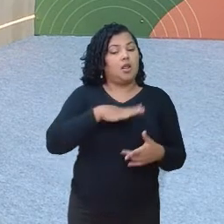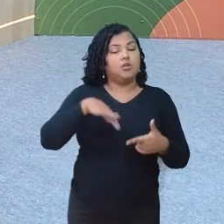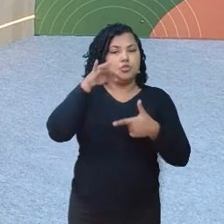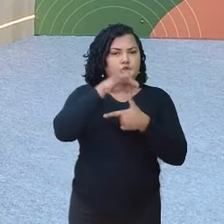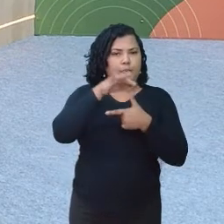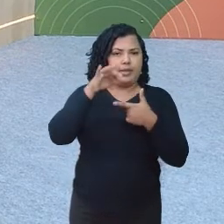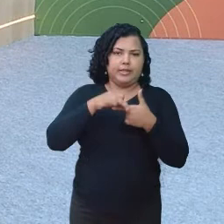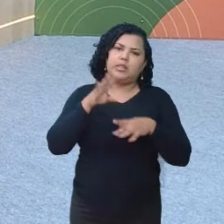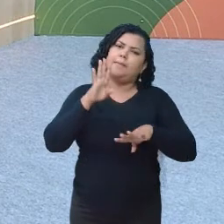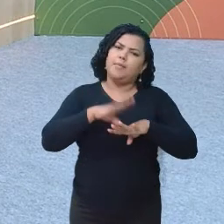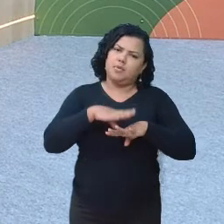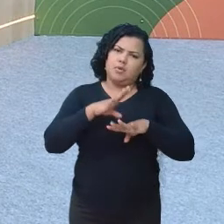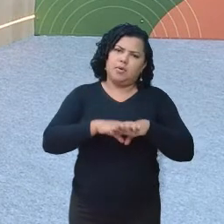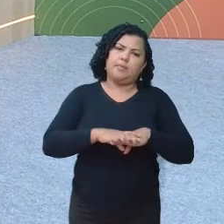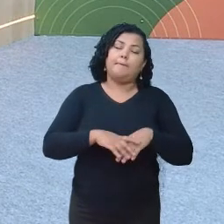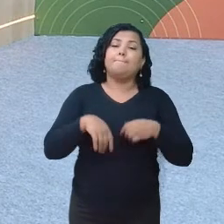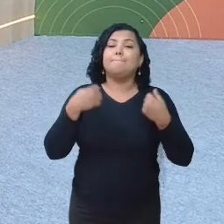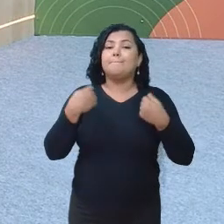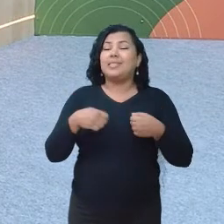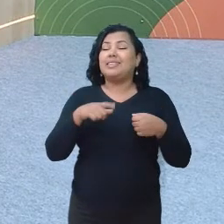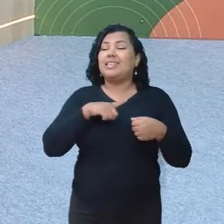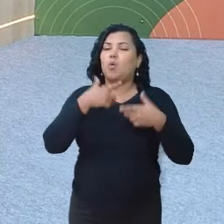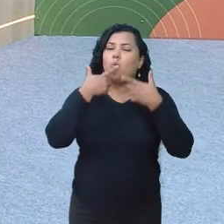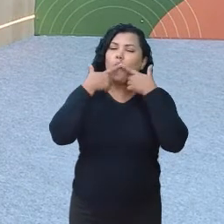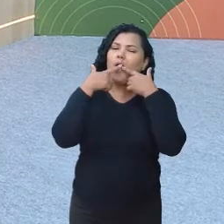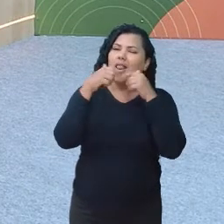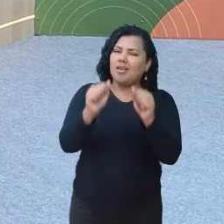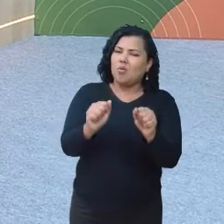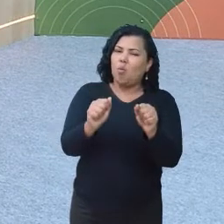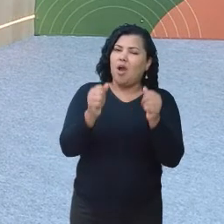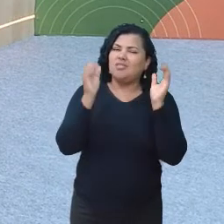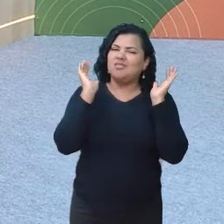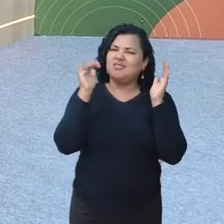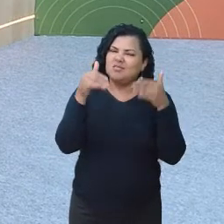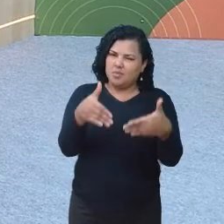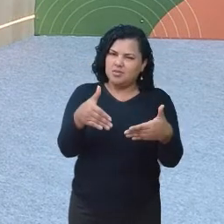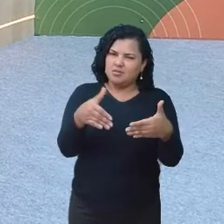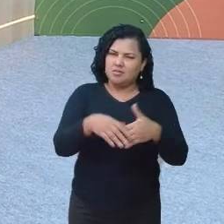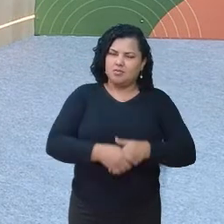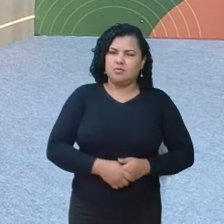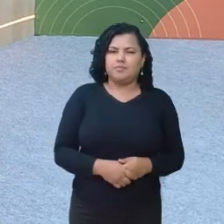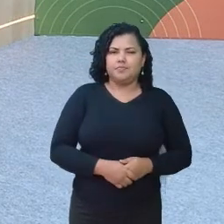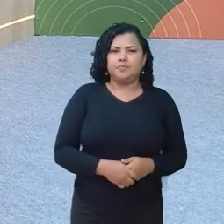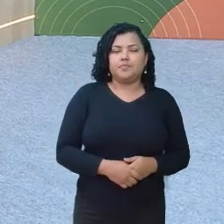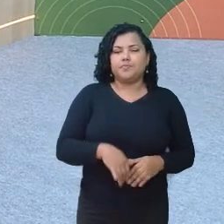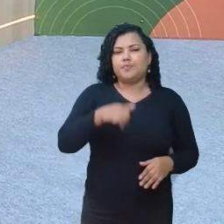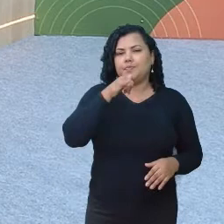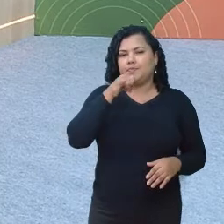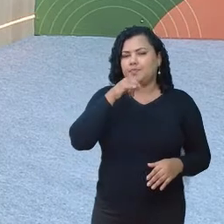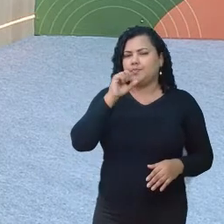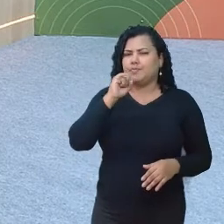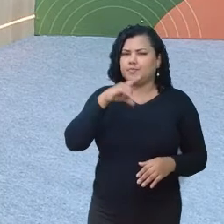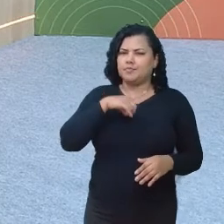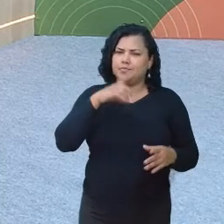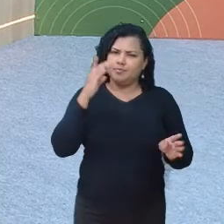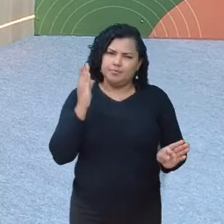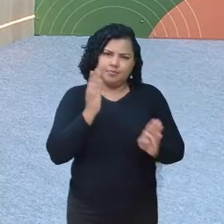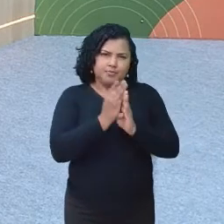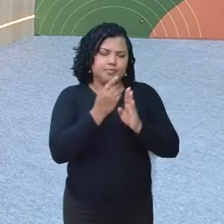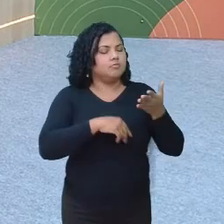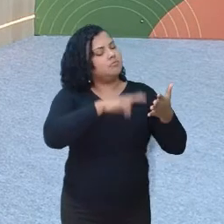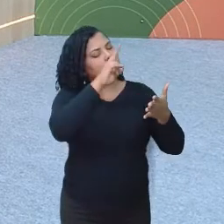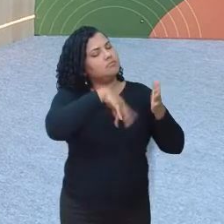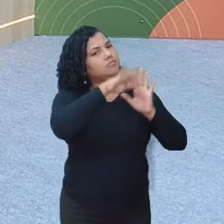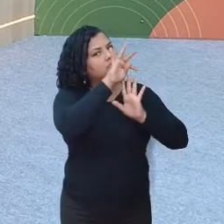matemática, muitas vezes nós temos uma linguagem específica. Então, por exemplo, se você encontrar um texto falando de um quadrilátero,